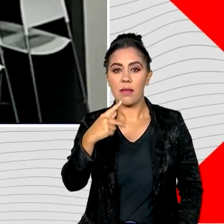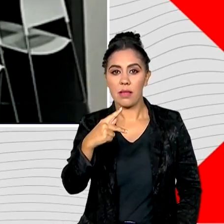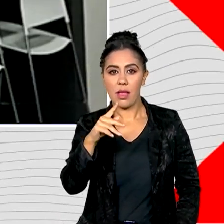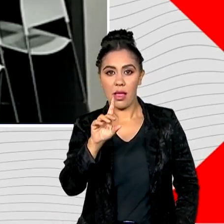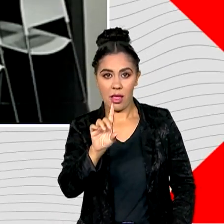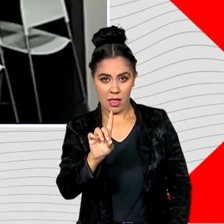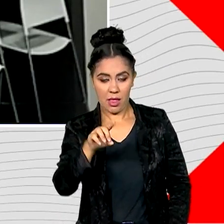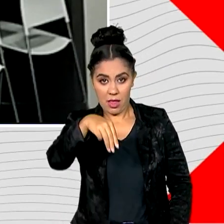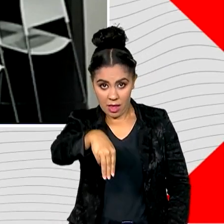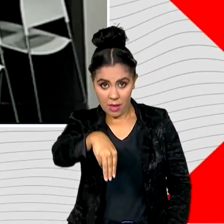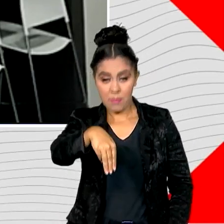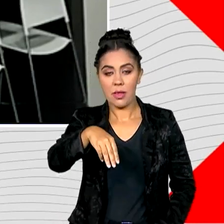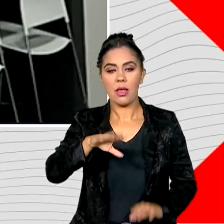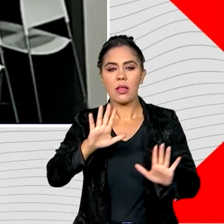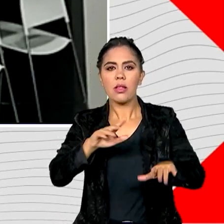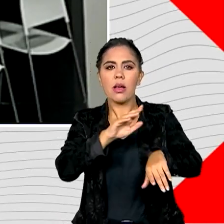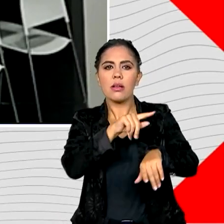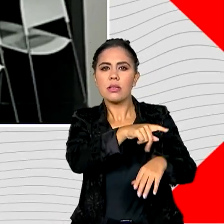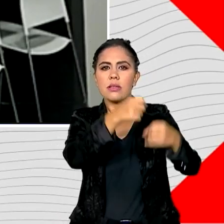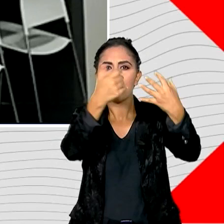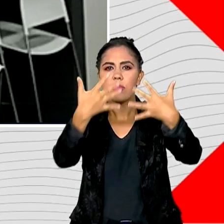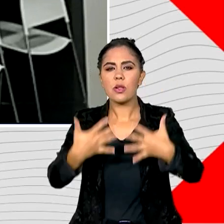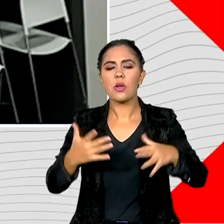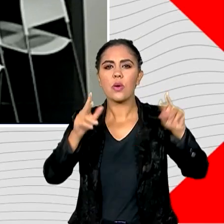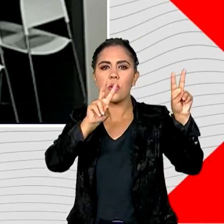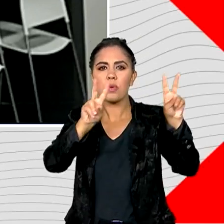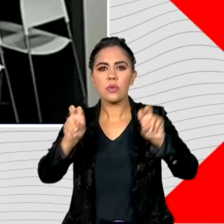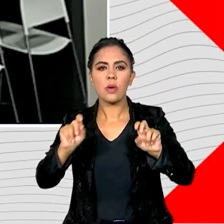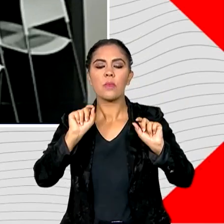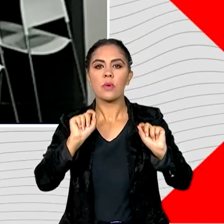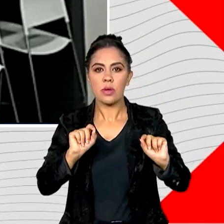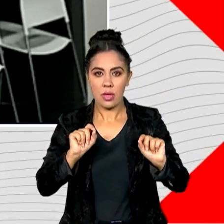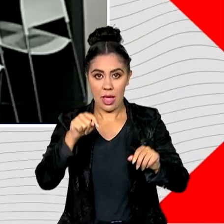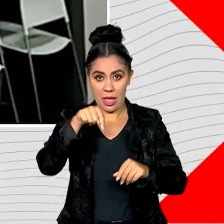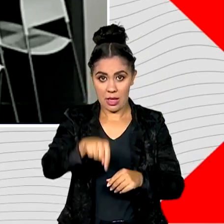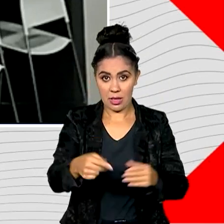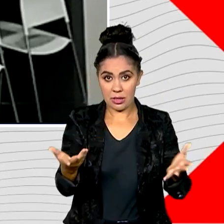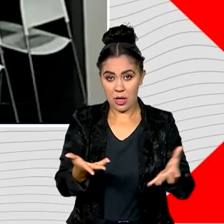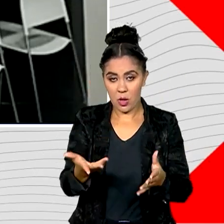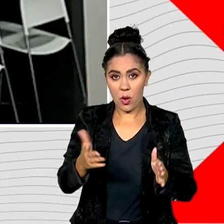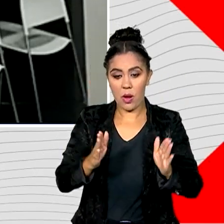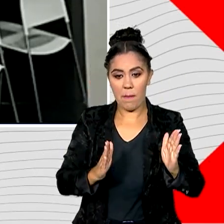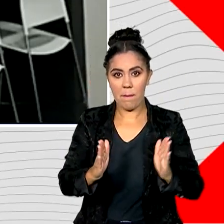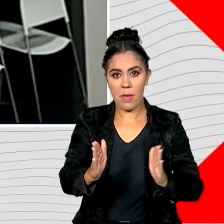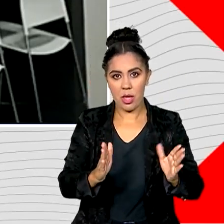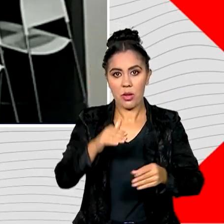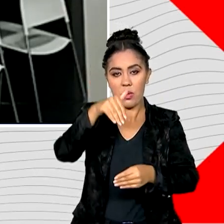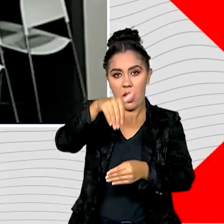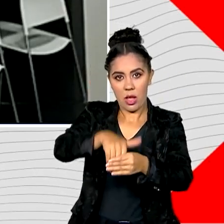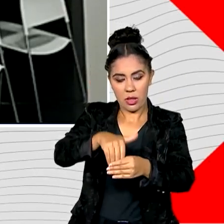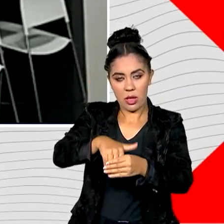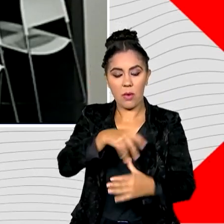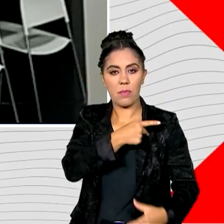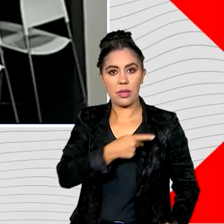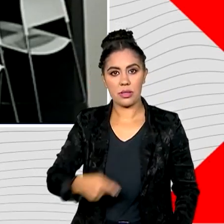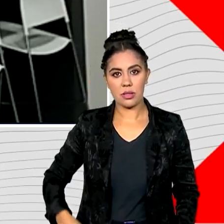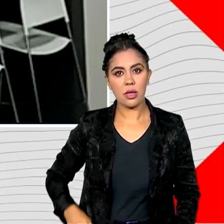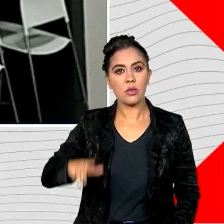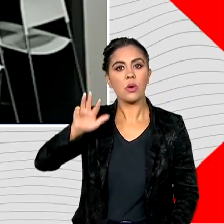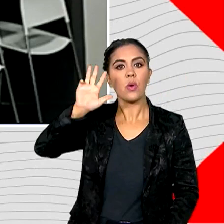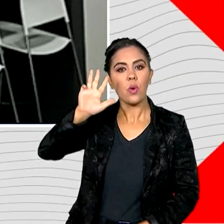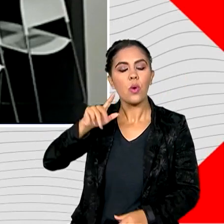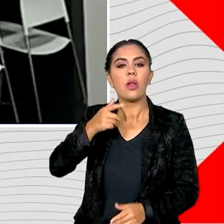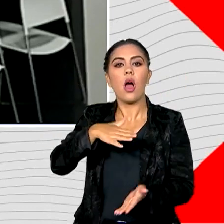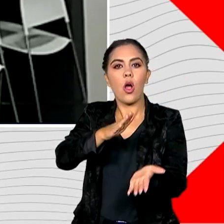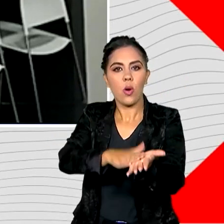reportaram problema de fogo amigo. A gente está em ano eleitoral, né? O presidente Lula cobrou que os ministros viajem,